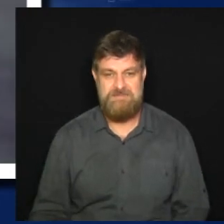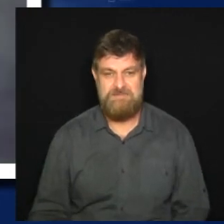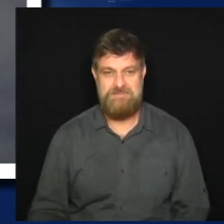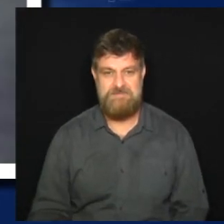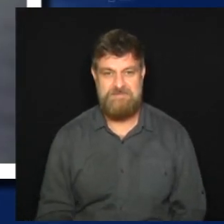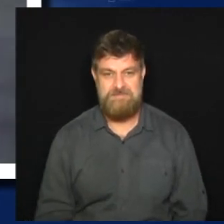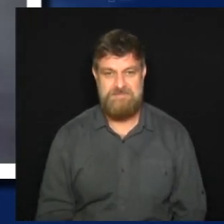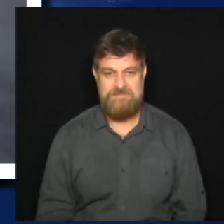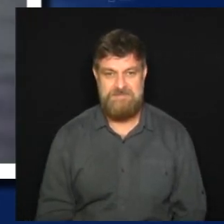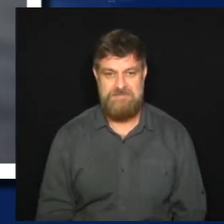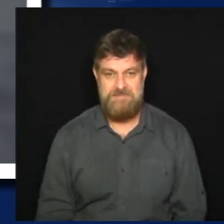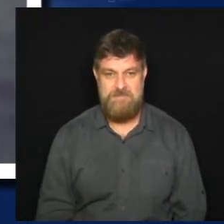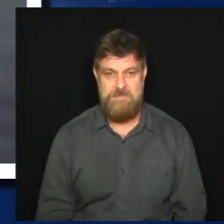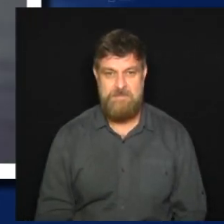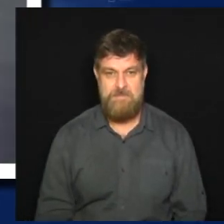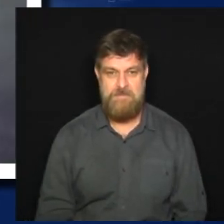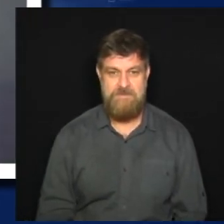tem uma câmera Super 8,